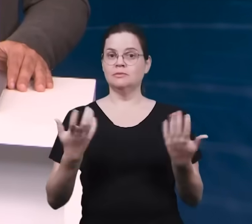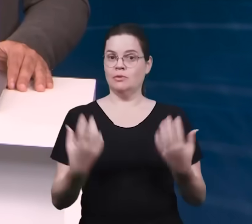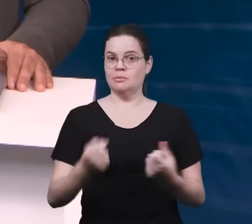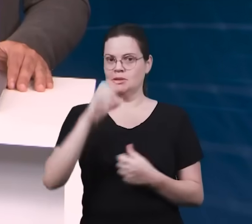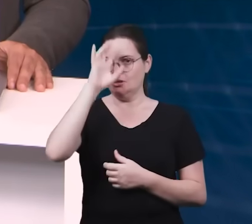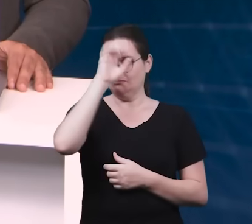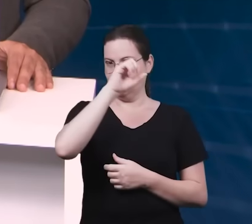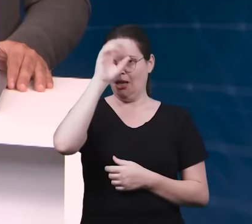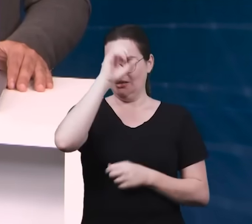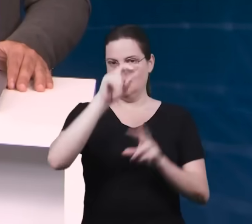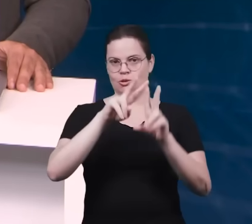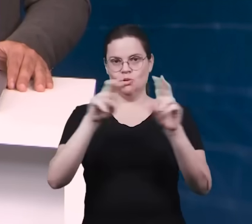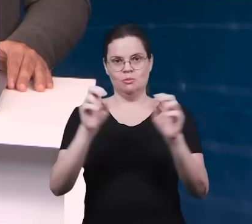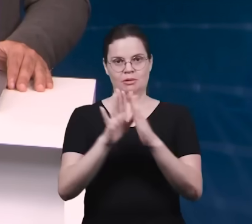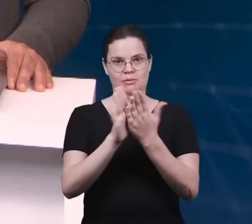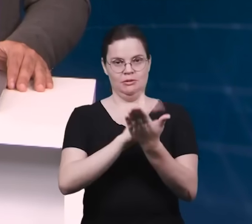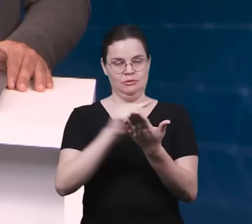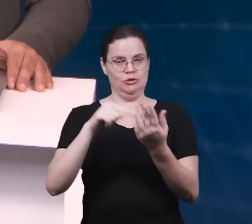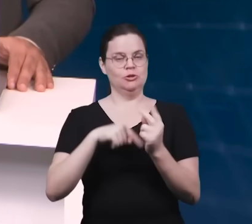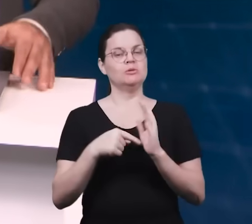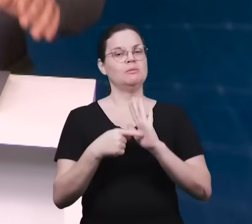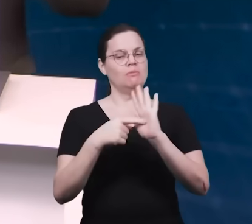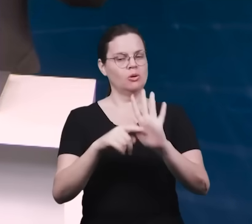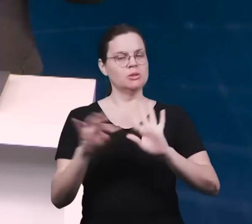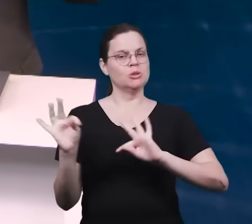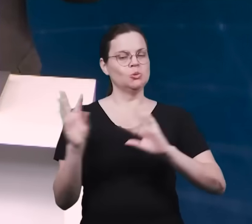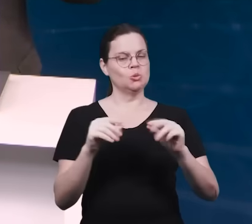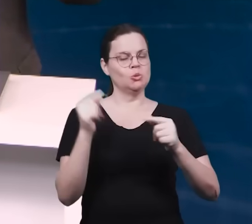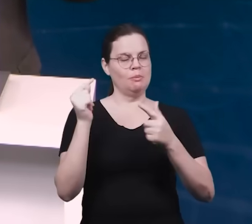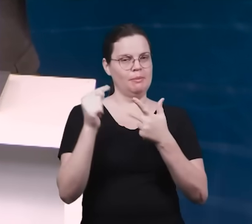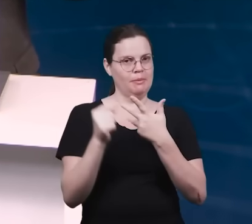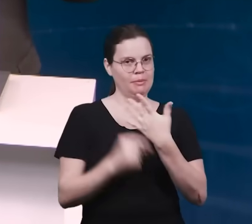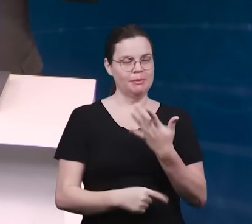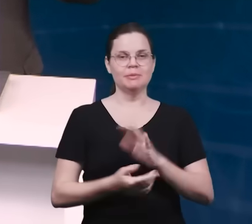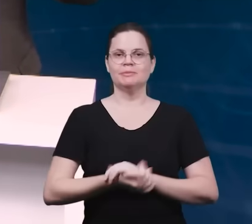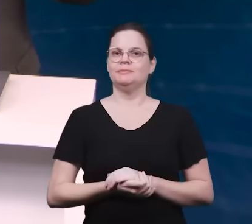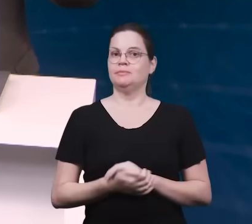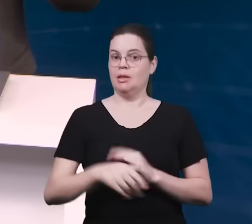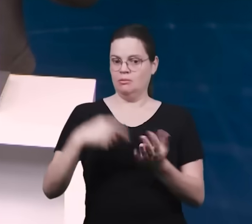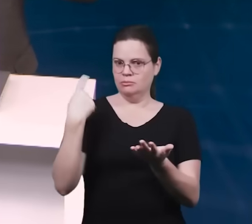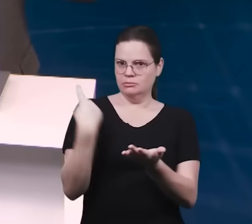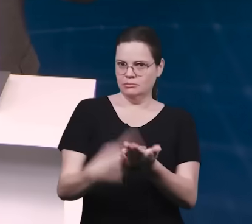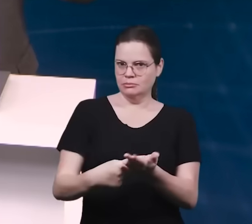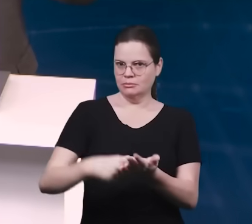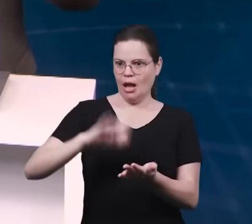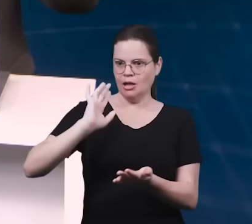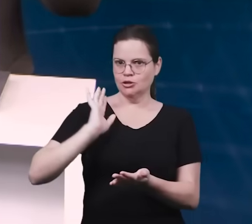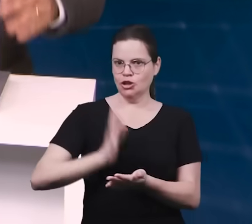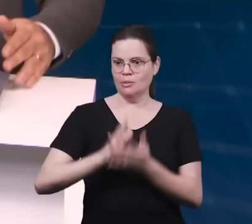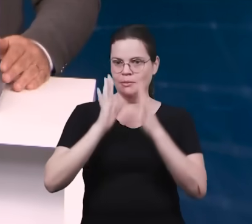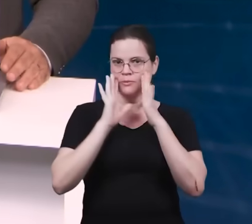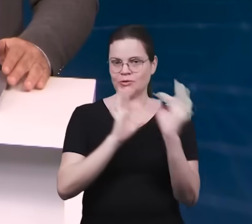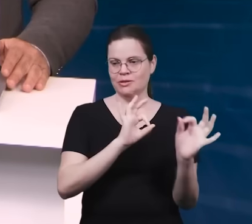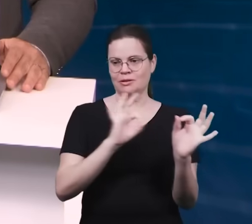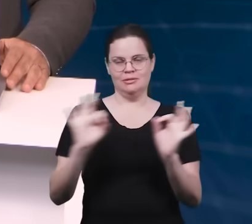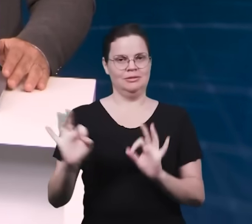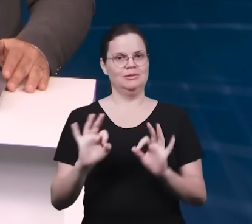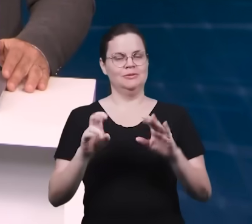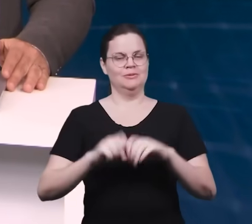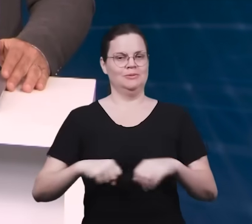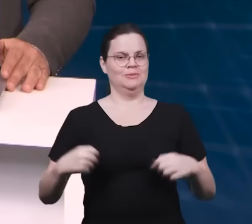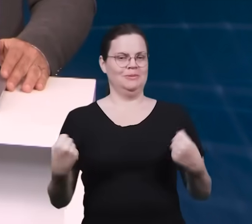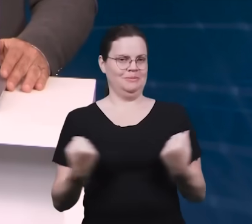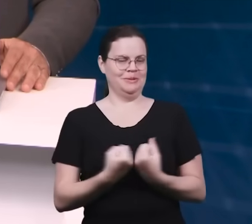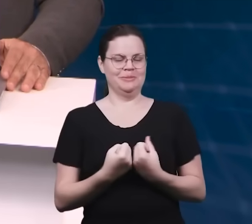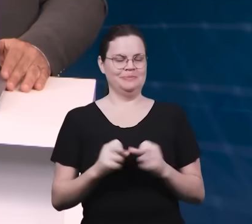sobre a palavra de Deus, os ensinos da palavra do Senhor. Então fique atento, já marca aí para você estar acompanhando a gente, participando